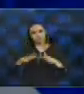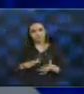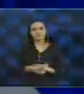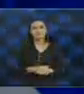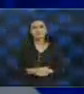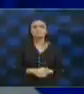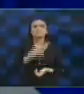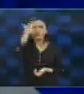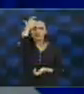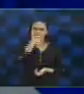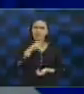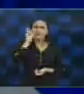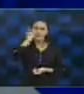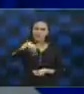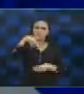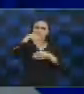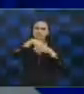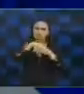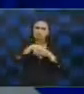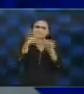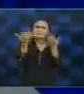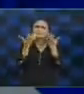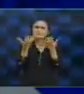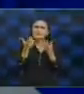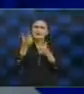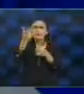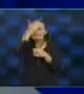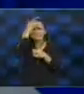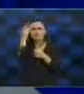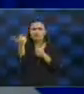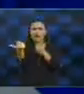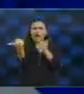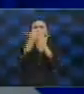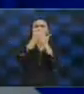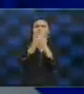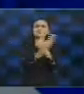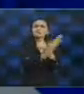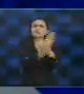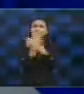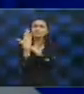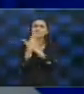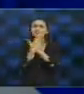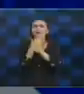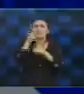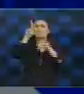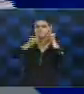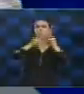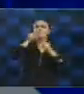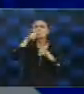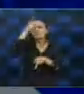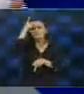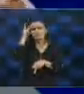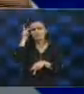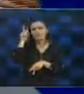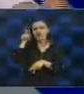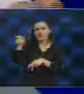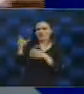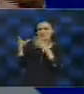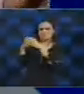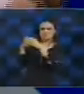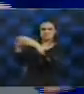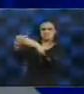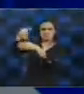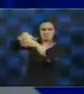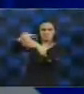Eu sou o candidato que busca o apoio do povo. Ele ficou com os candidatos da política, com os